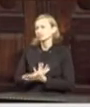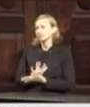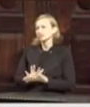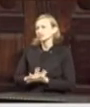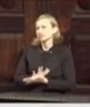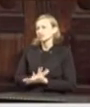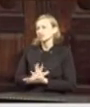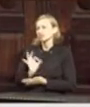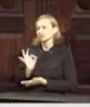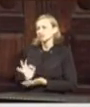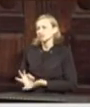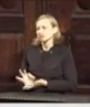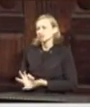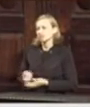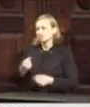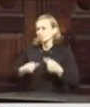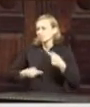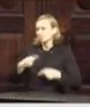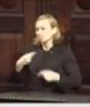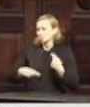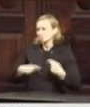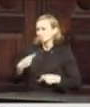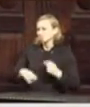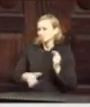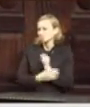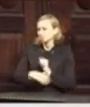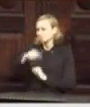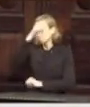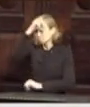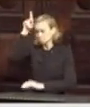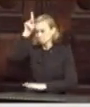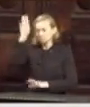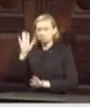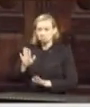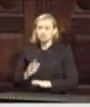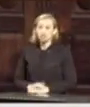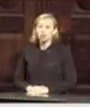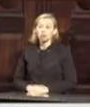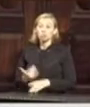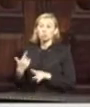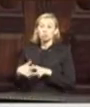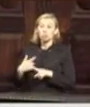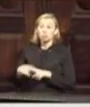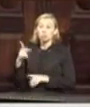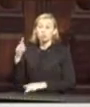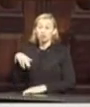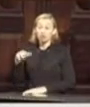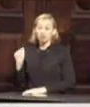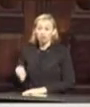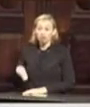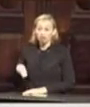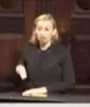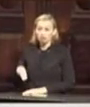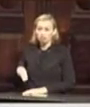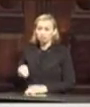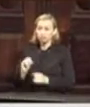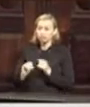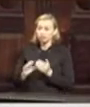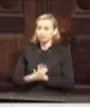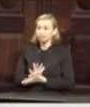de financiamento da segurança pública. Porque essa PEC não faz nem